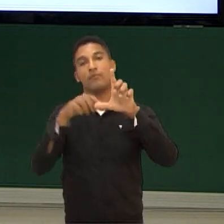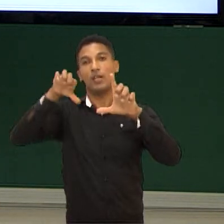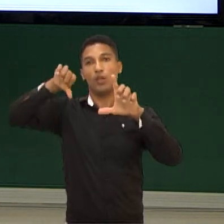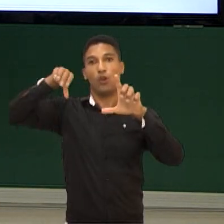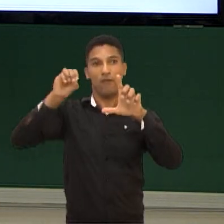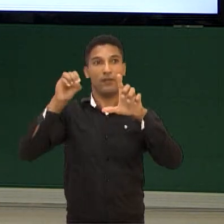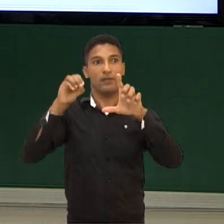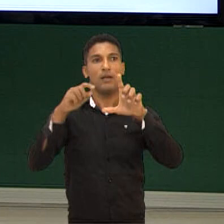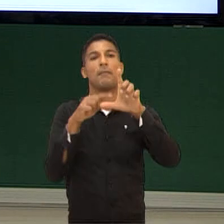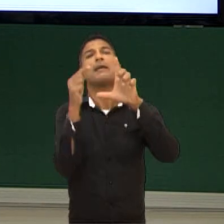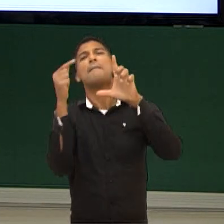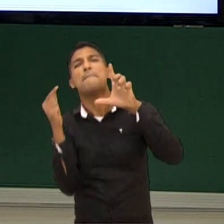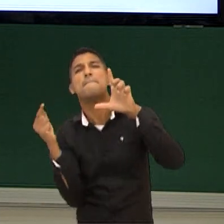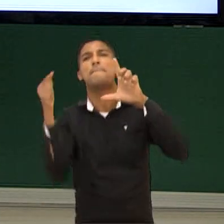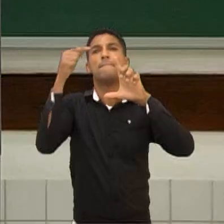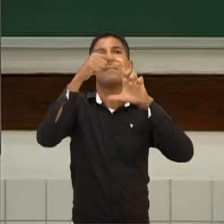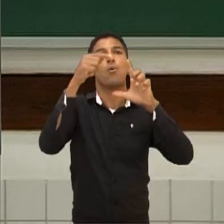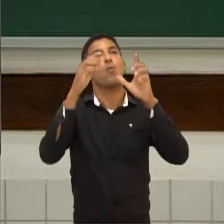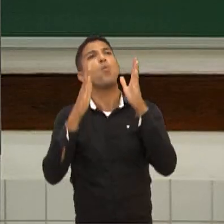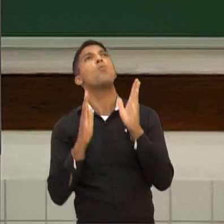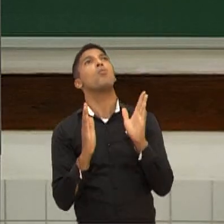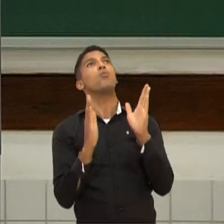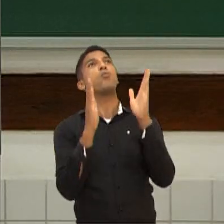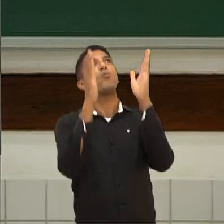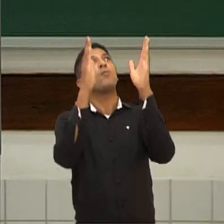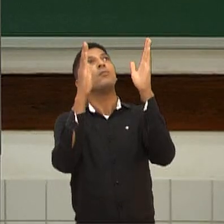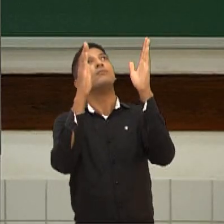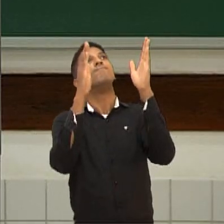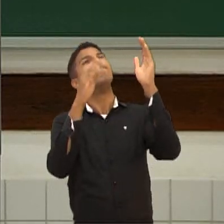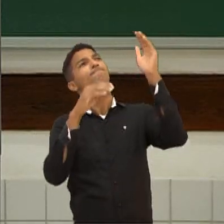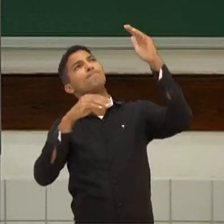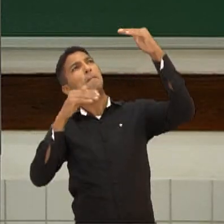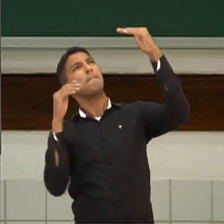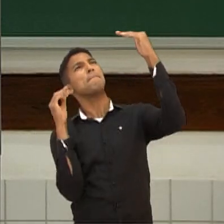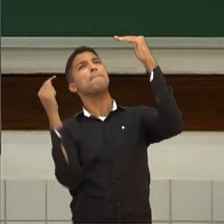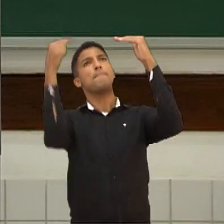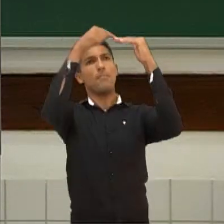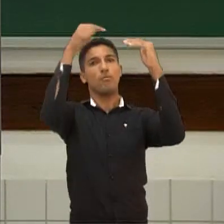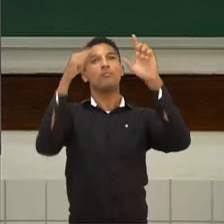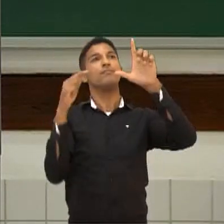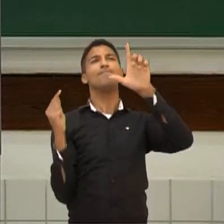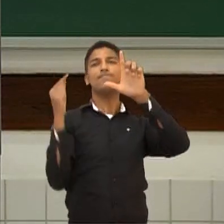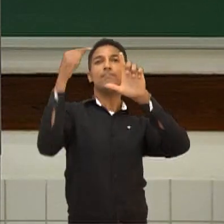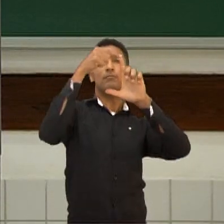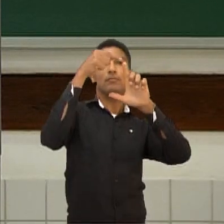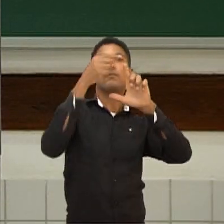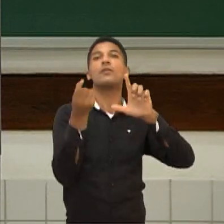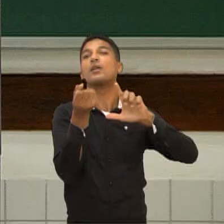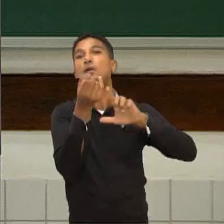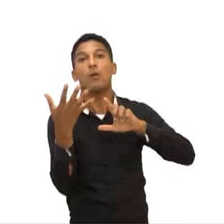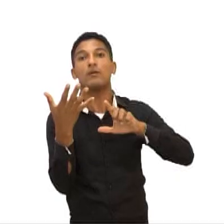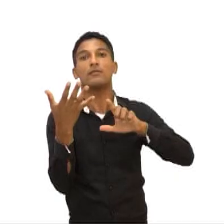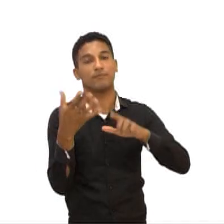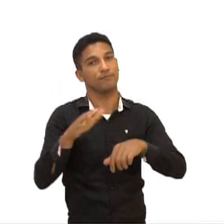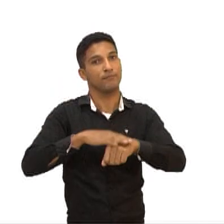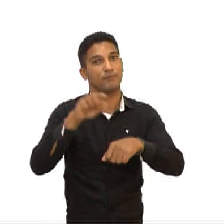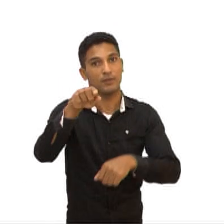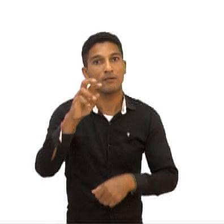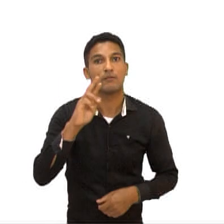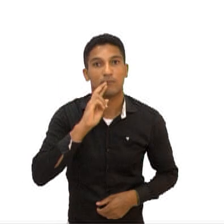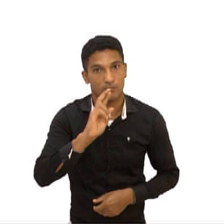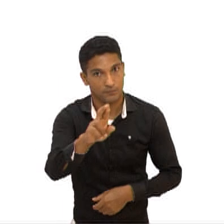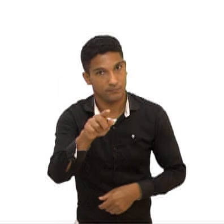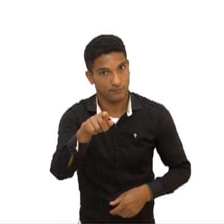aqui no topo desse prédio. A professora vai dar um tempinho para vocês resolverem e nós já voltamos.